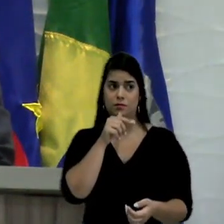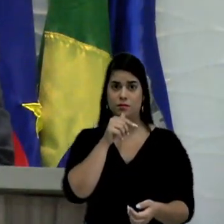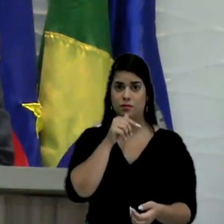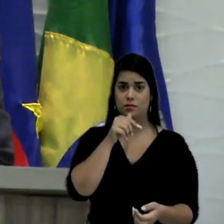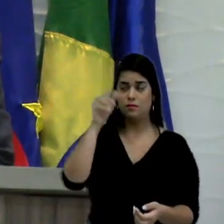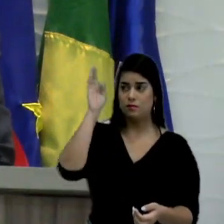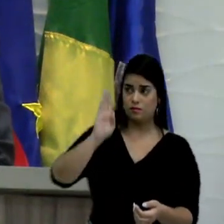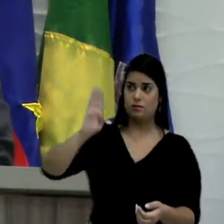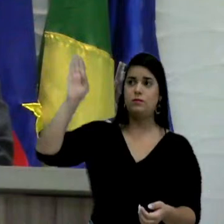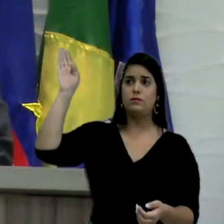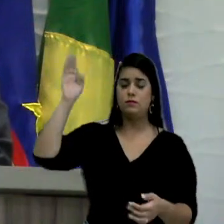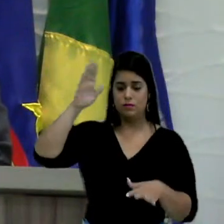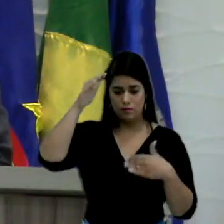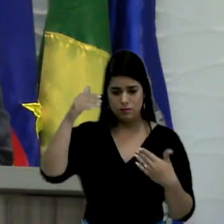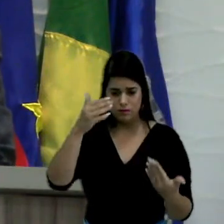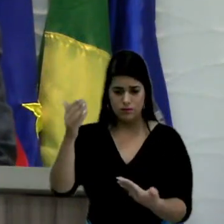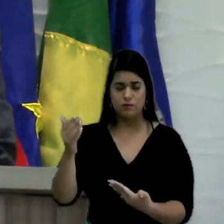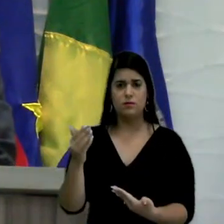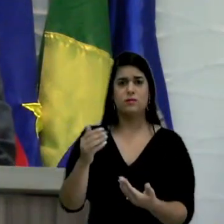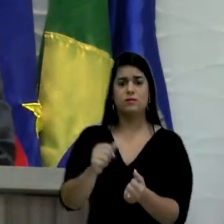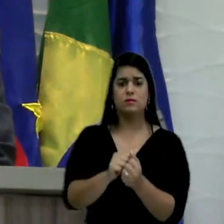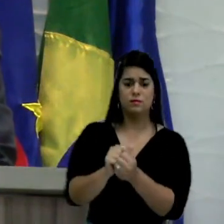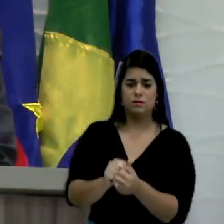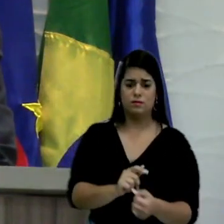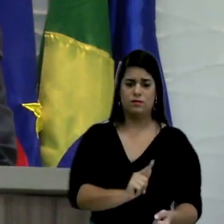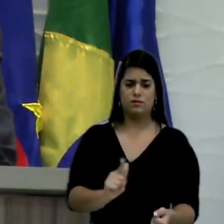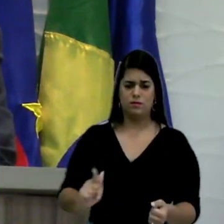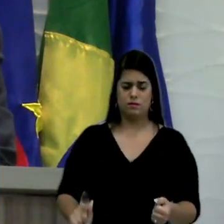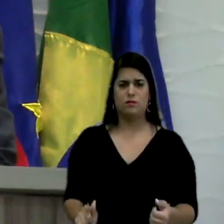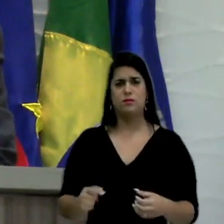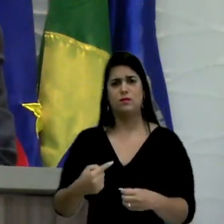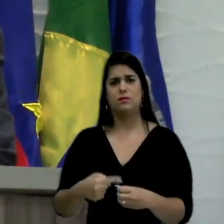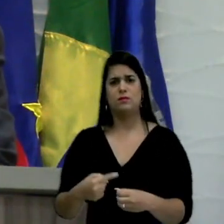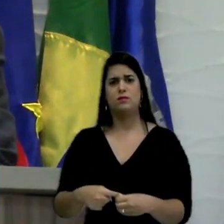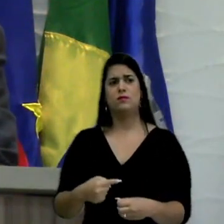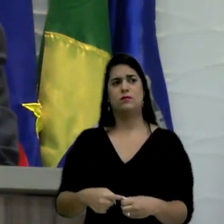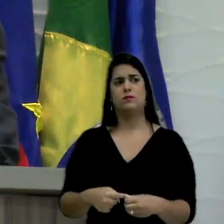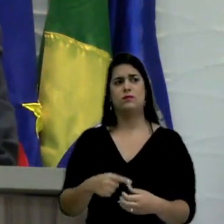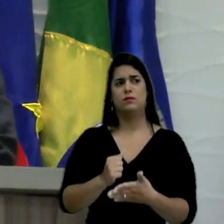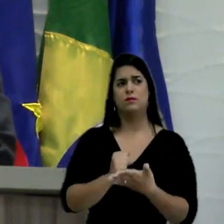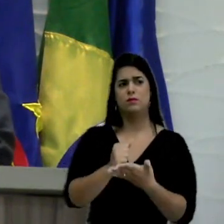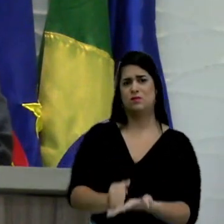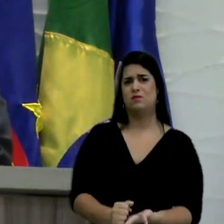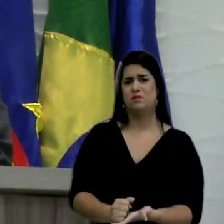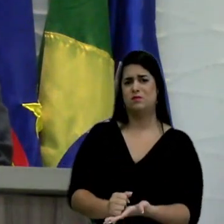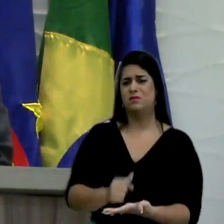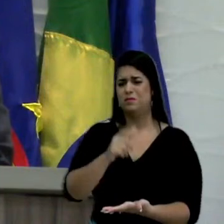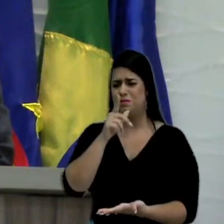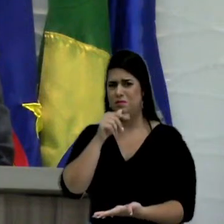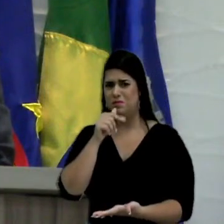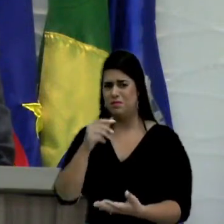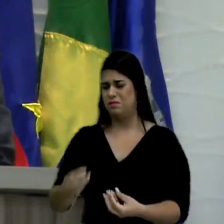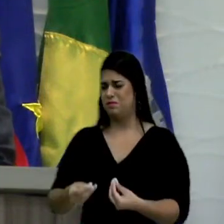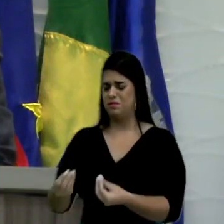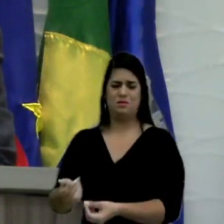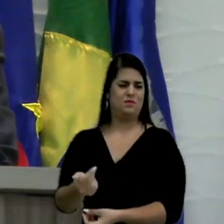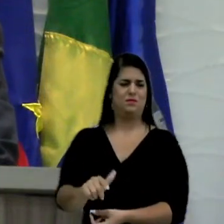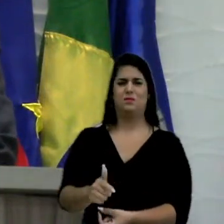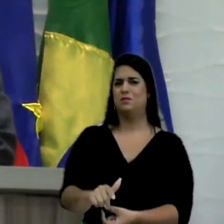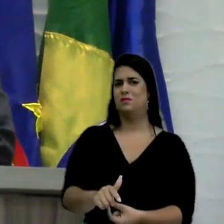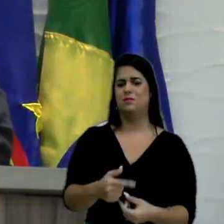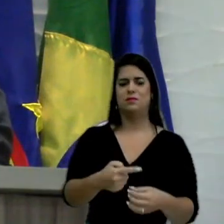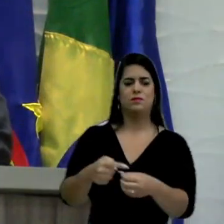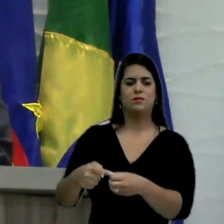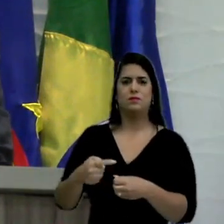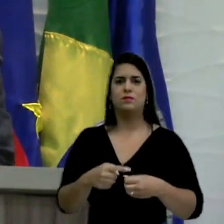Vossas Excelências, através do governo municipal, o quais Vossas Excelências defende, não leva água para os munícipes, não